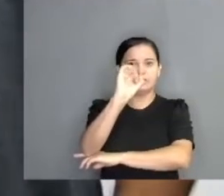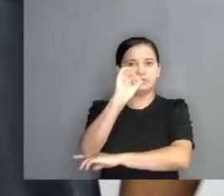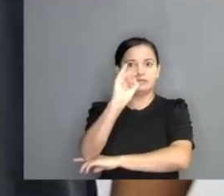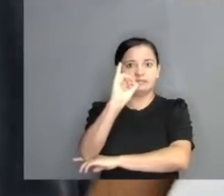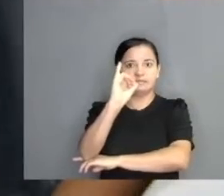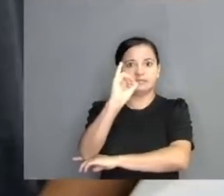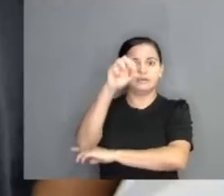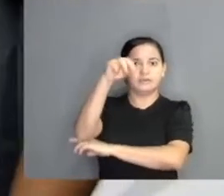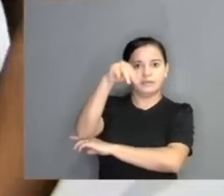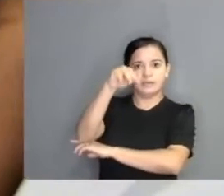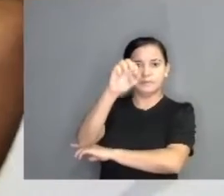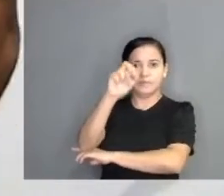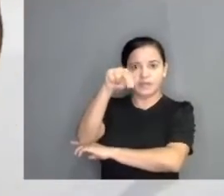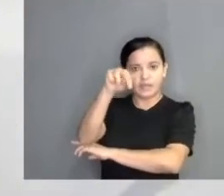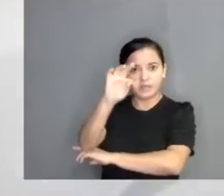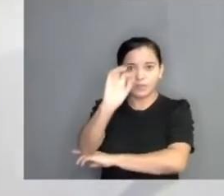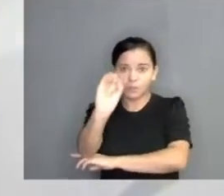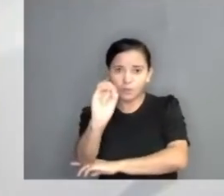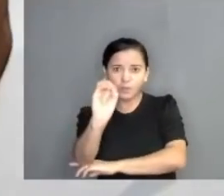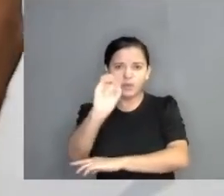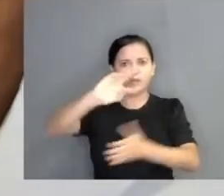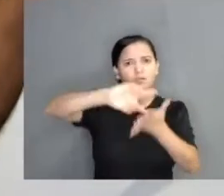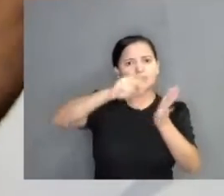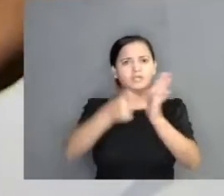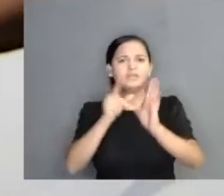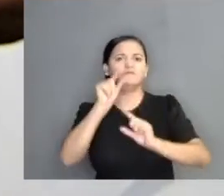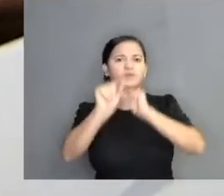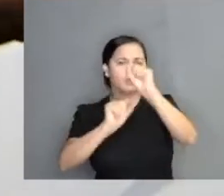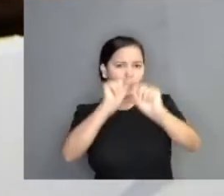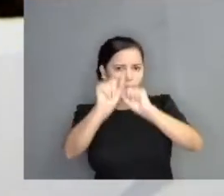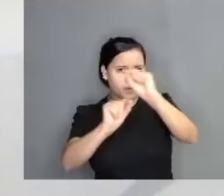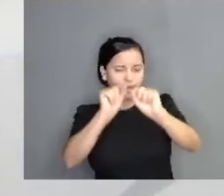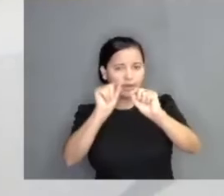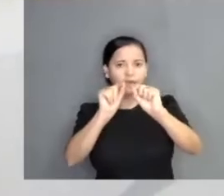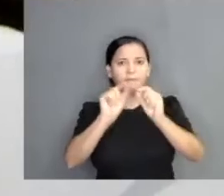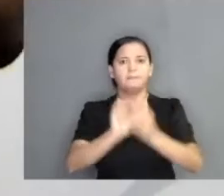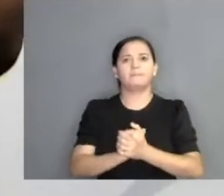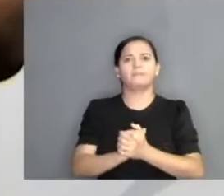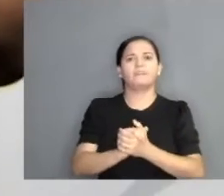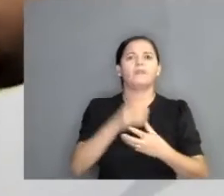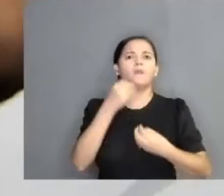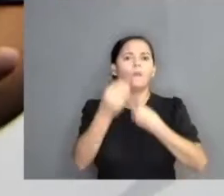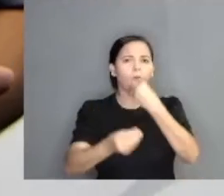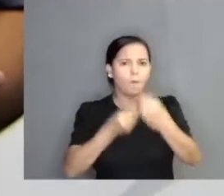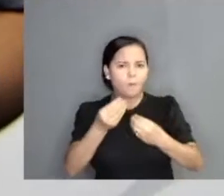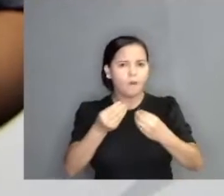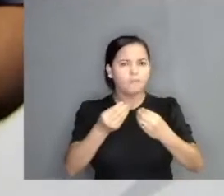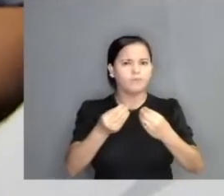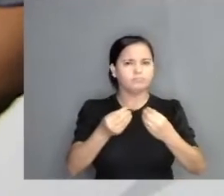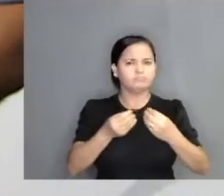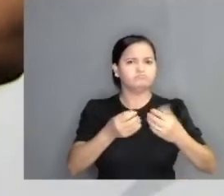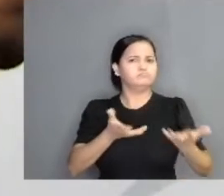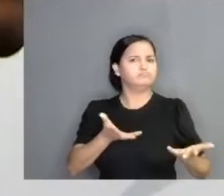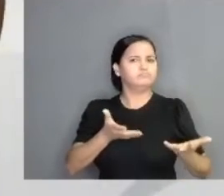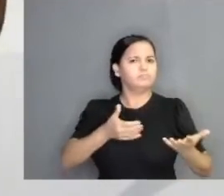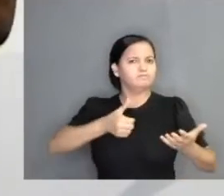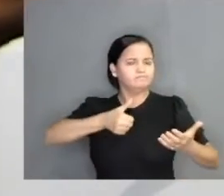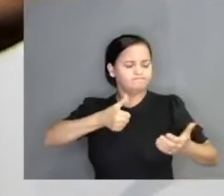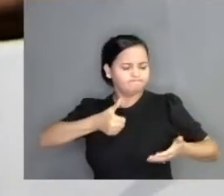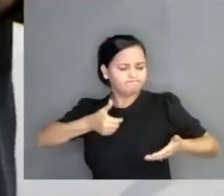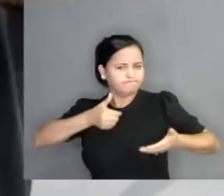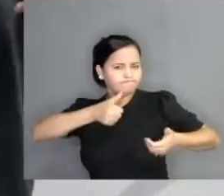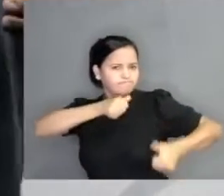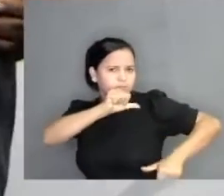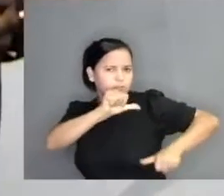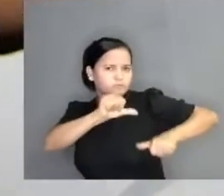renascimento. O que significa renascimento? Seria renascer, tá?